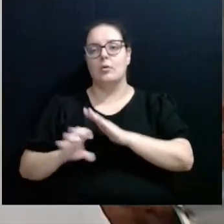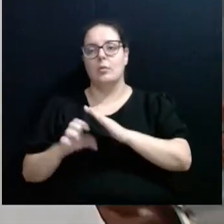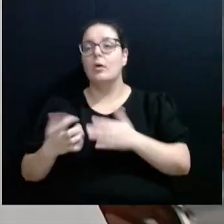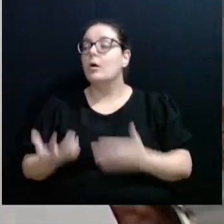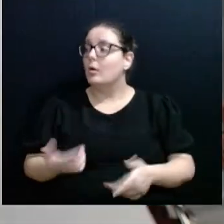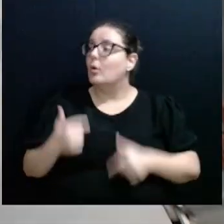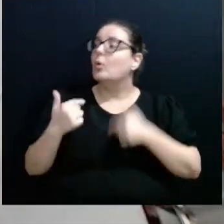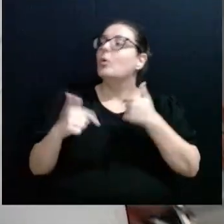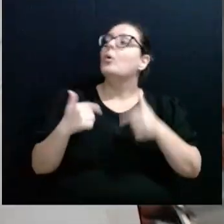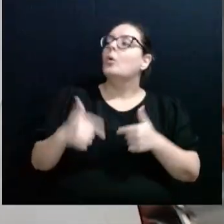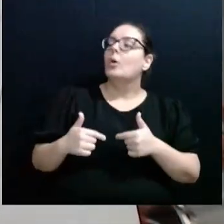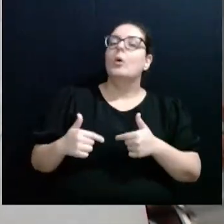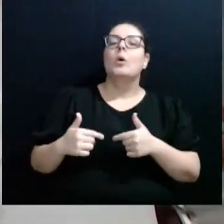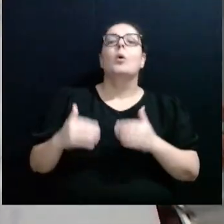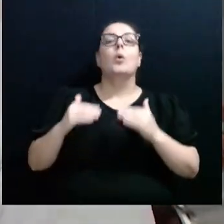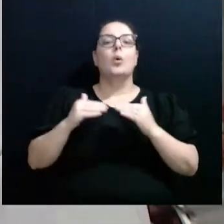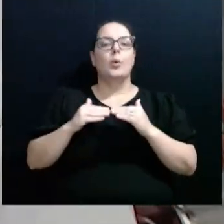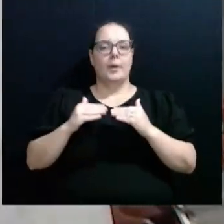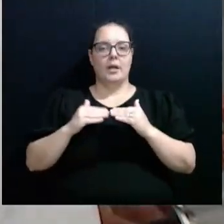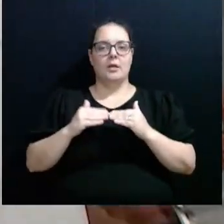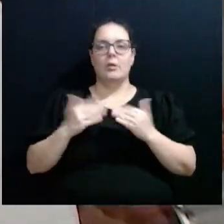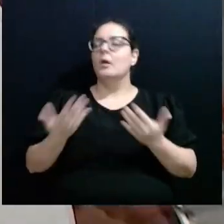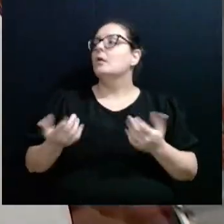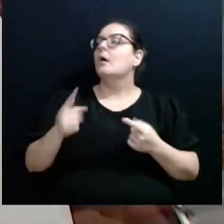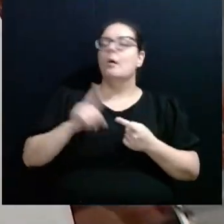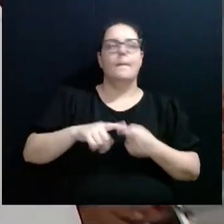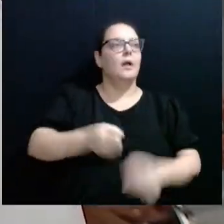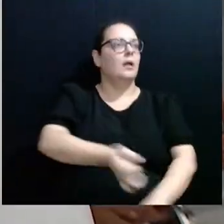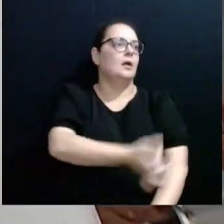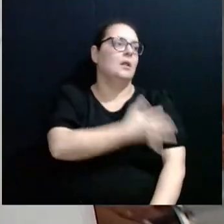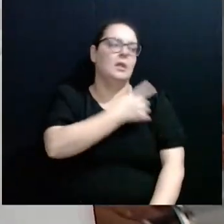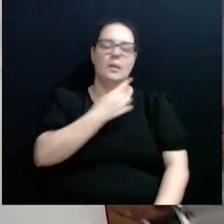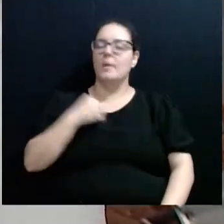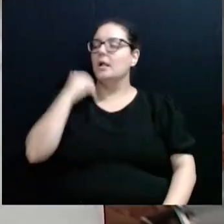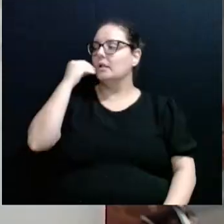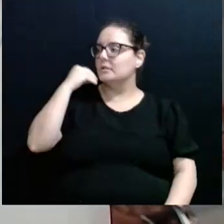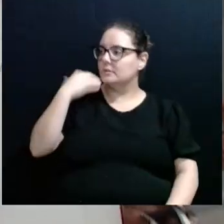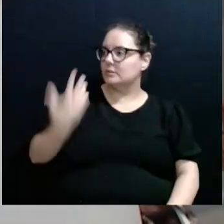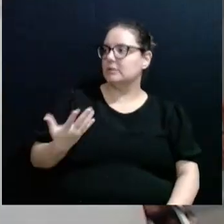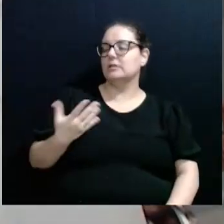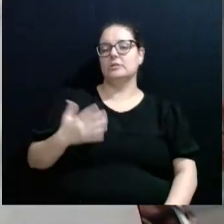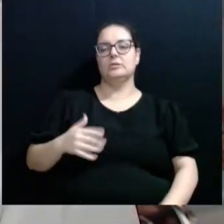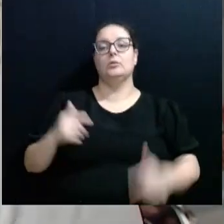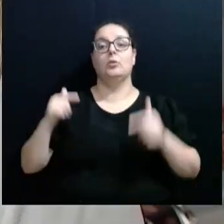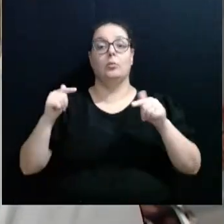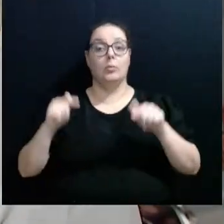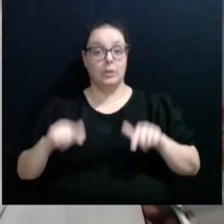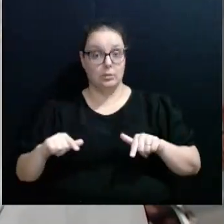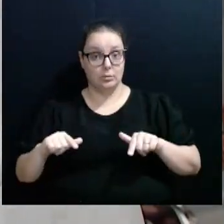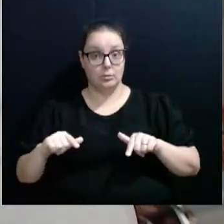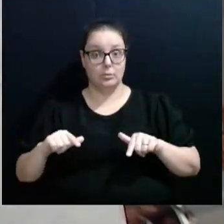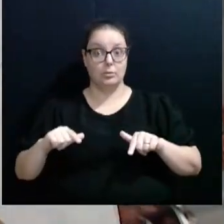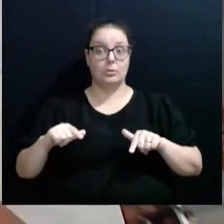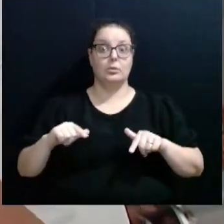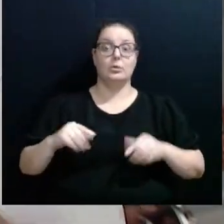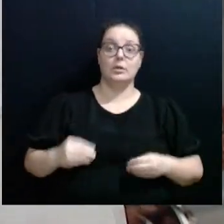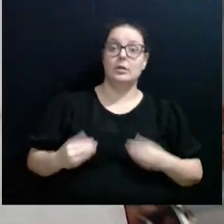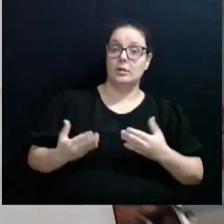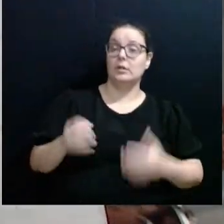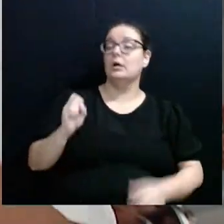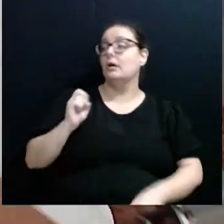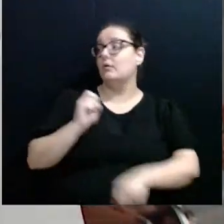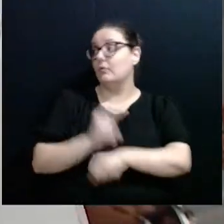trabalhador compatível. Então, pela escolaridade, pela experiência, pelo local que está sendo ofertada essa vaga,